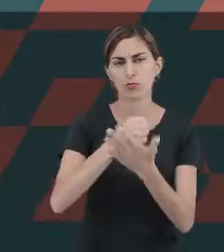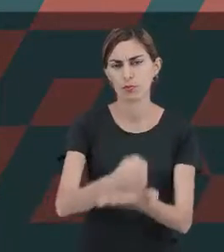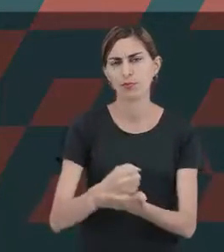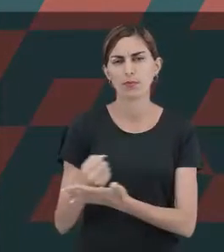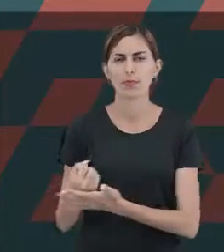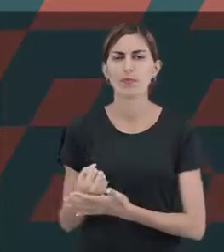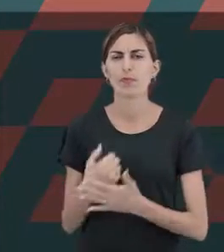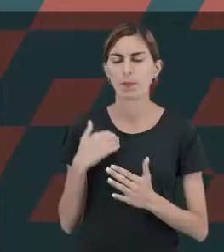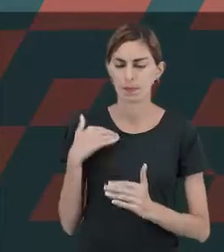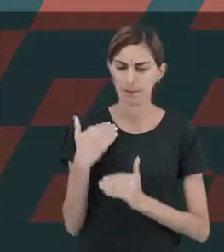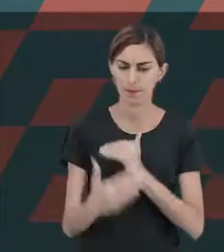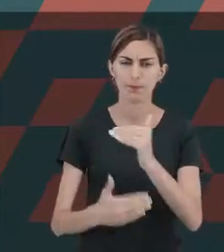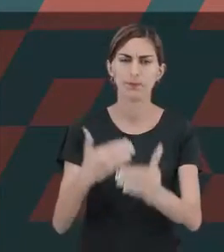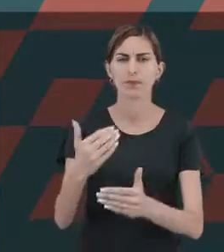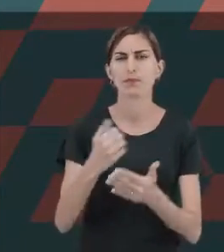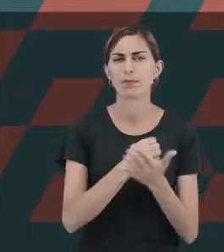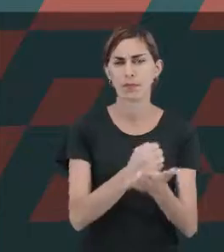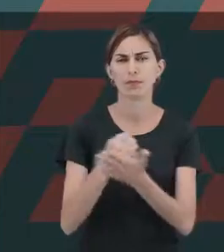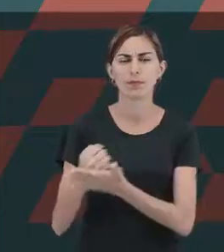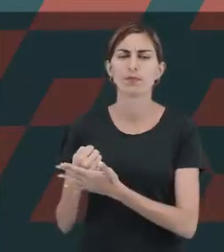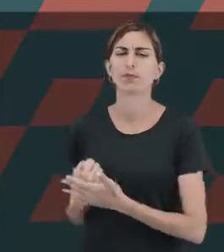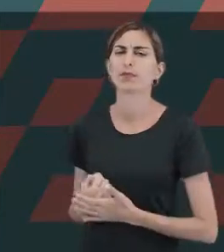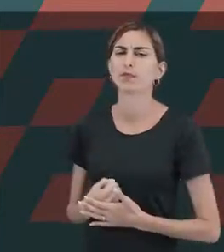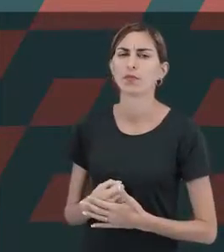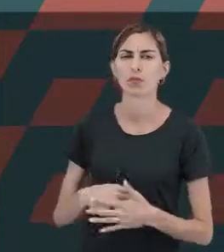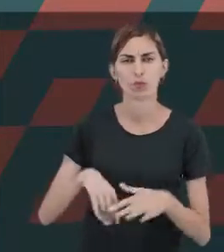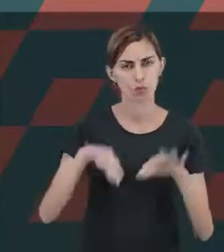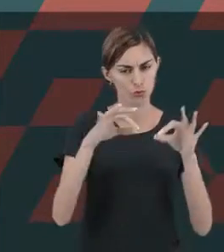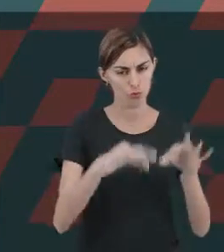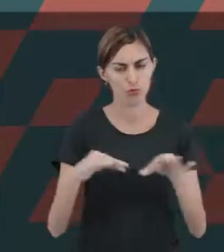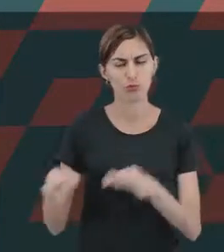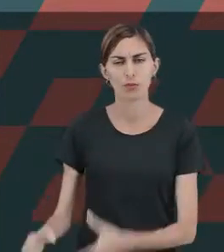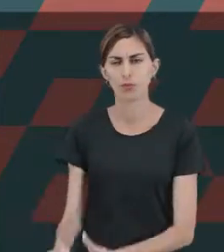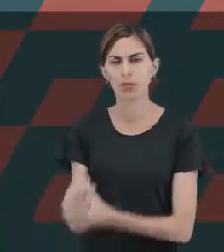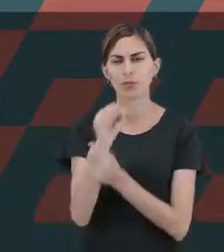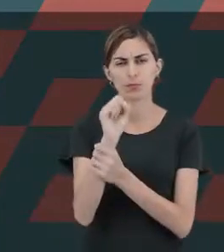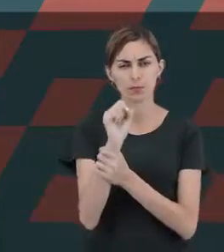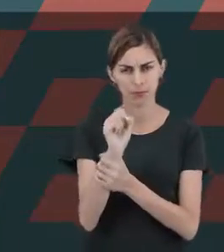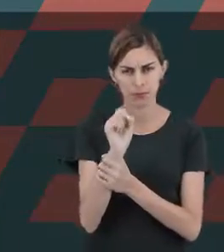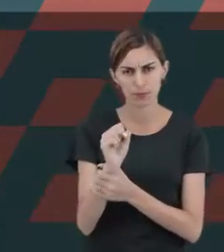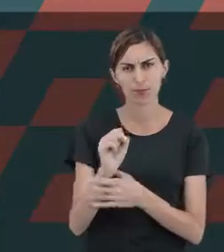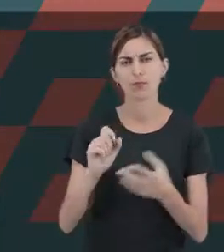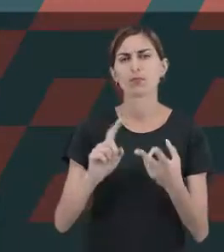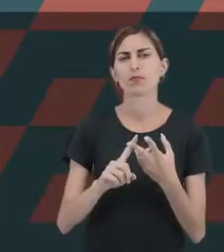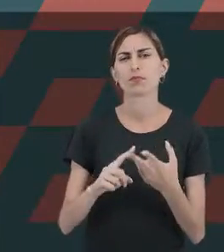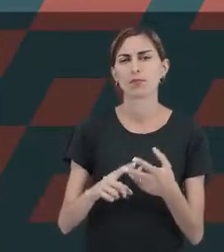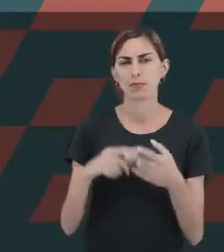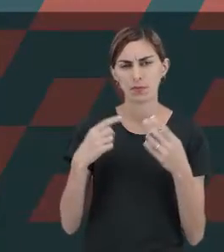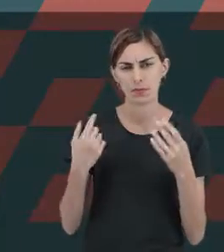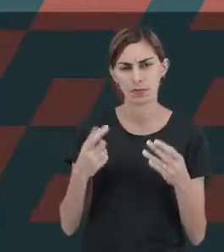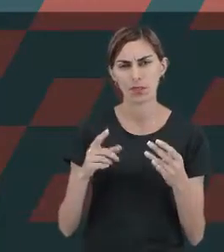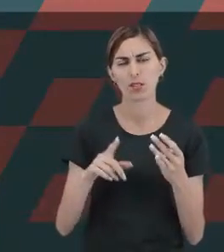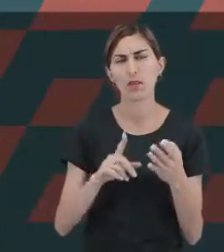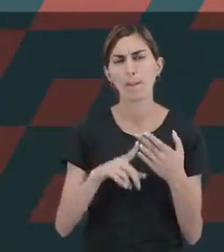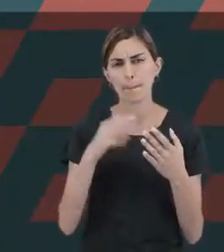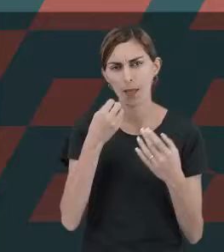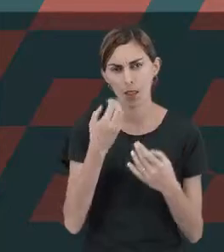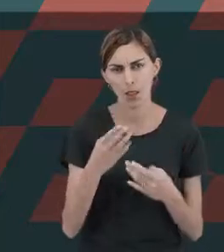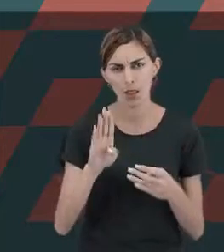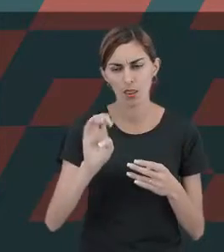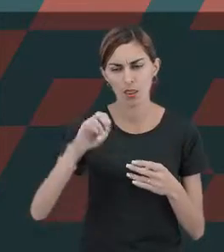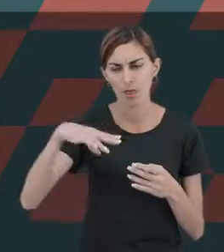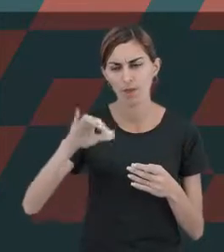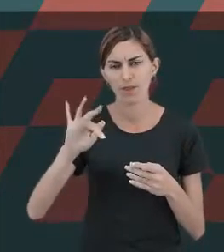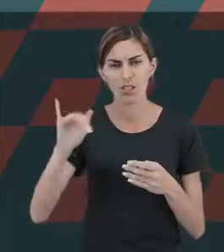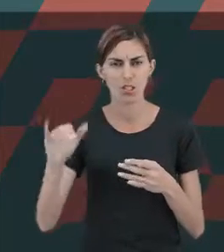o acompanhamento desse benefício, justamente para garantir a integralidade, o bom uso do benefício e as